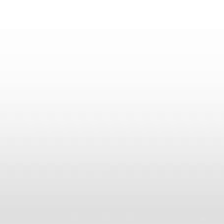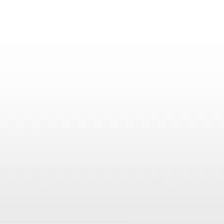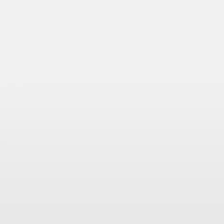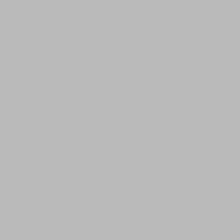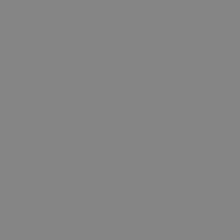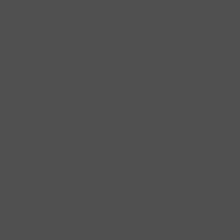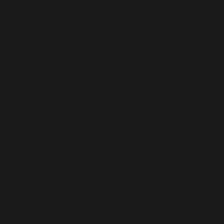Um